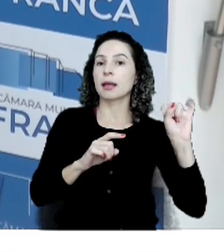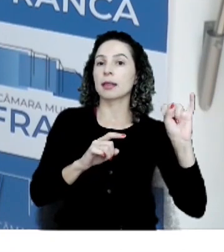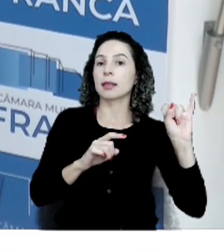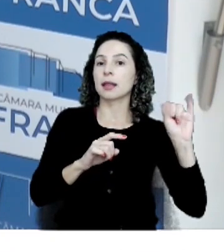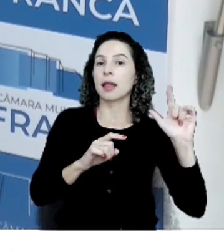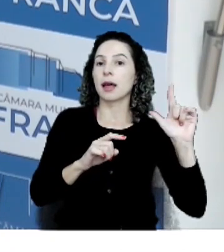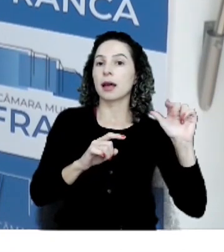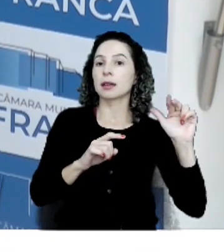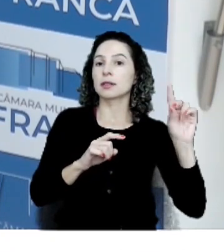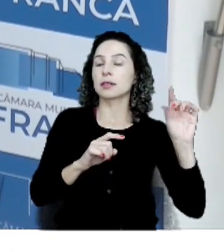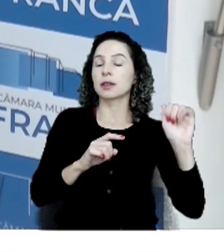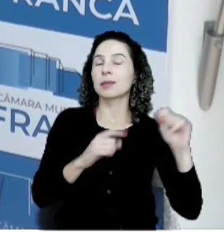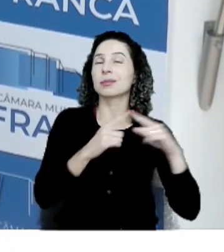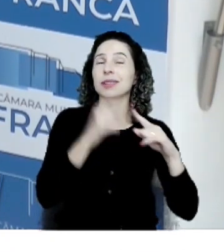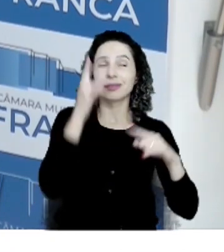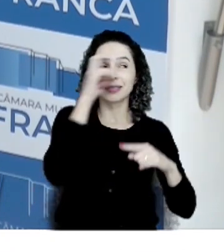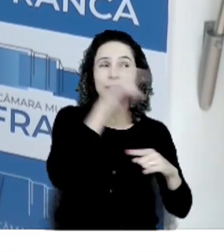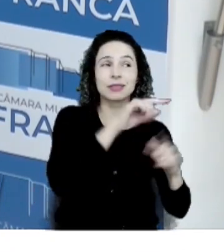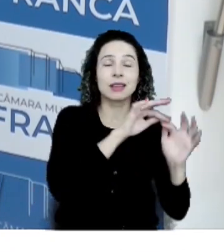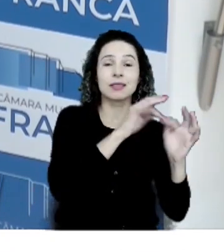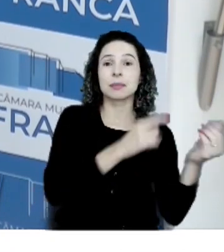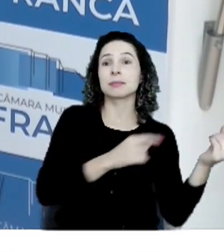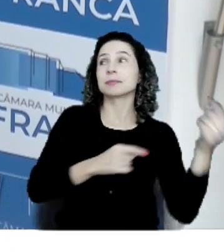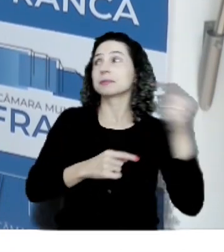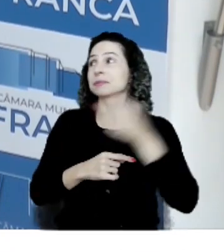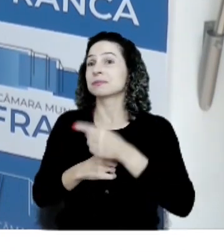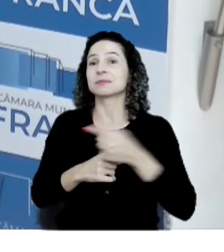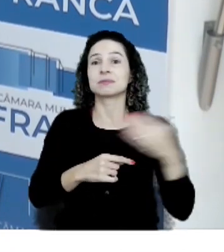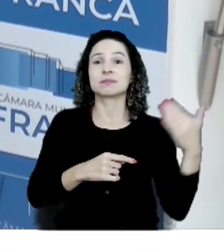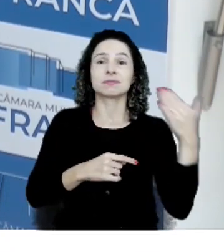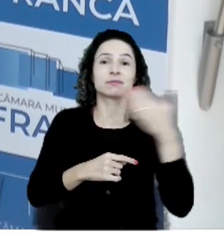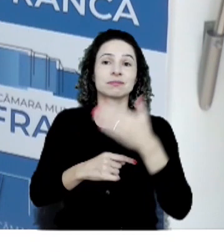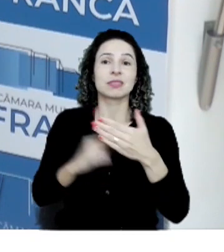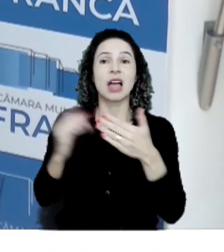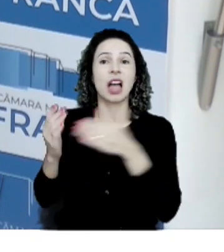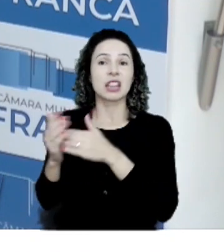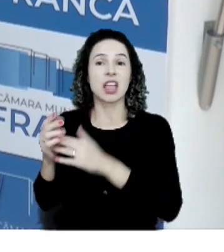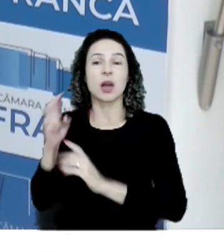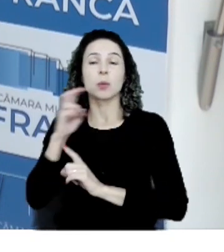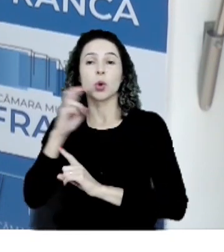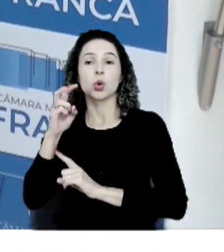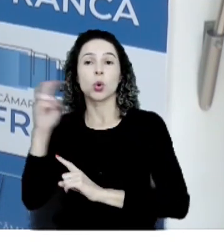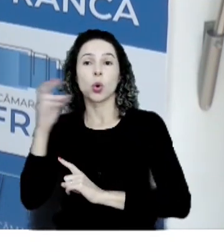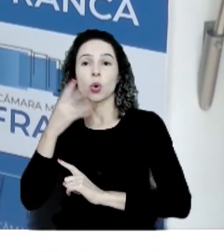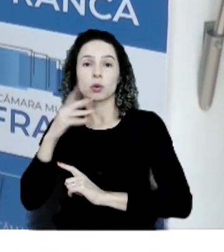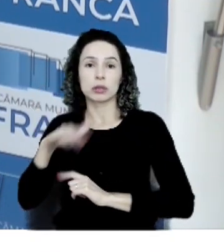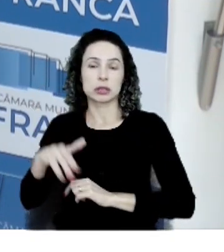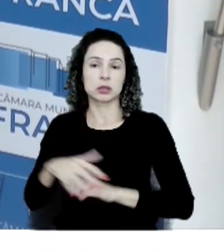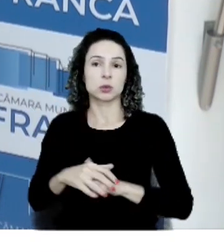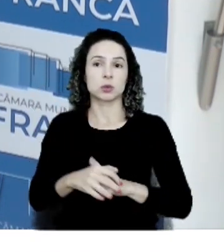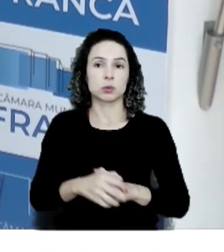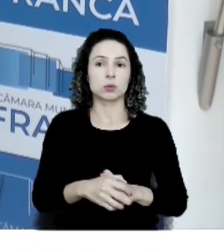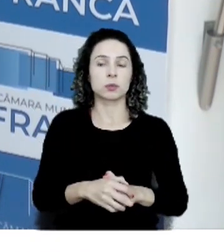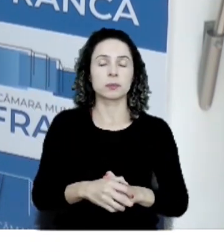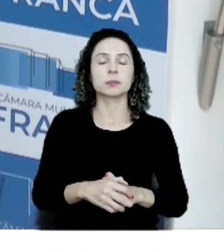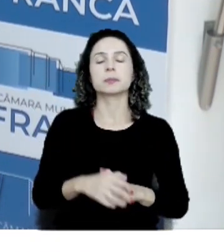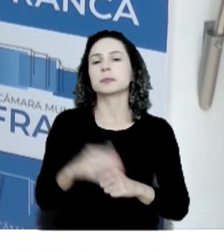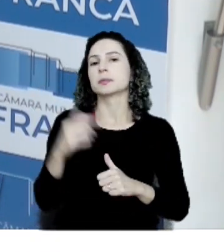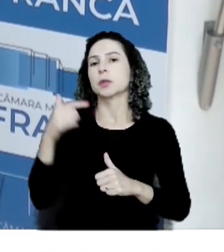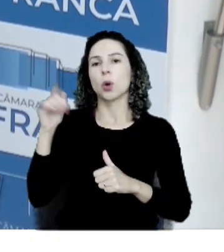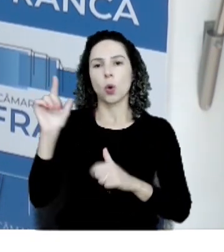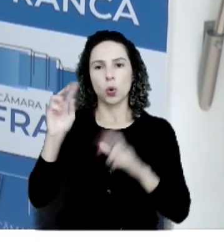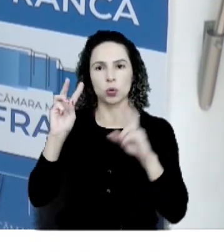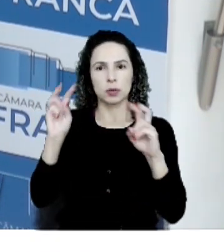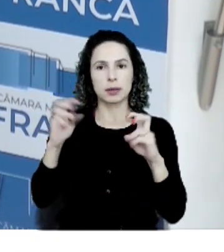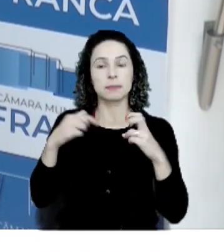dificuldade que essas famílias têm em se locomover até o pronto-socorro infantil. E outra coisa também que